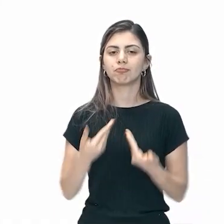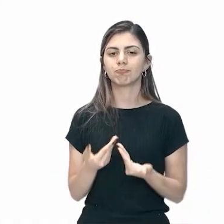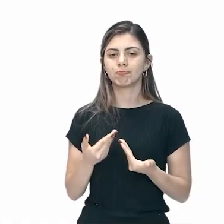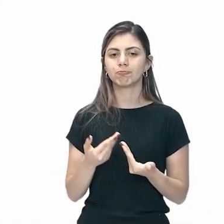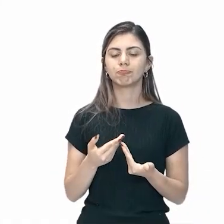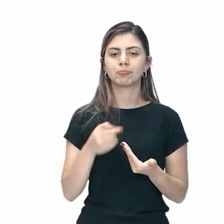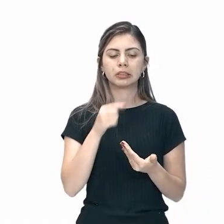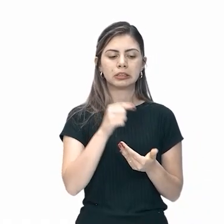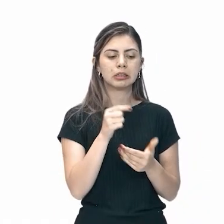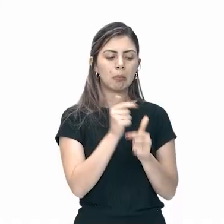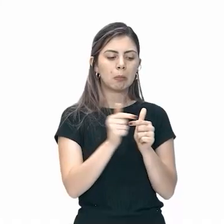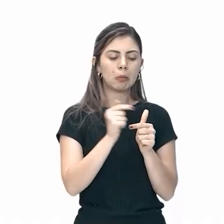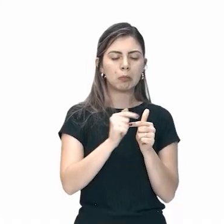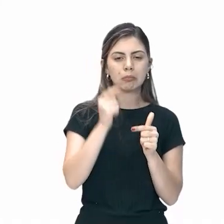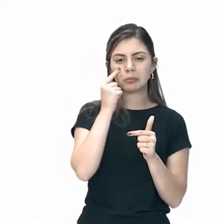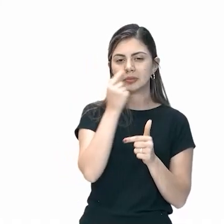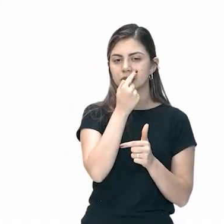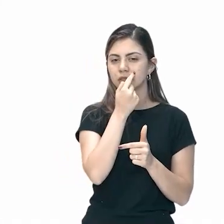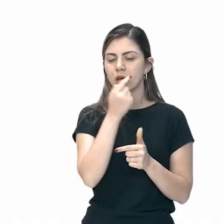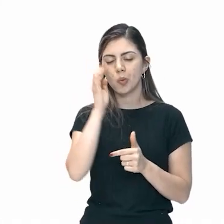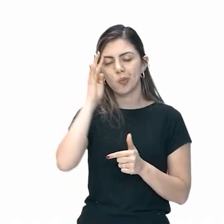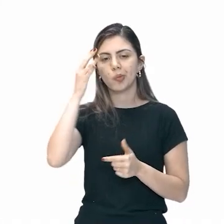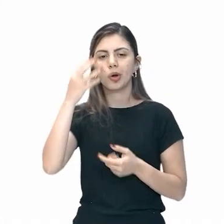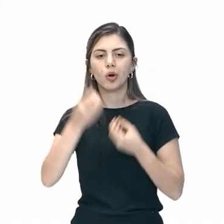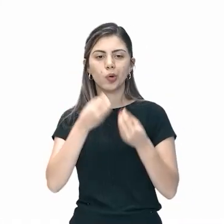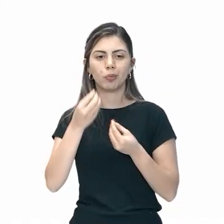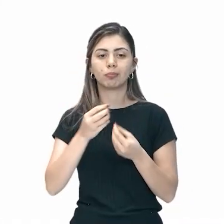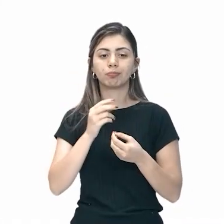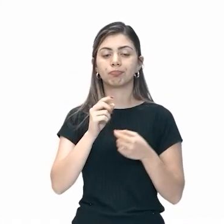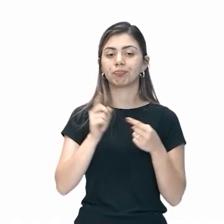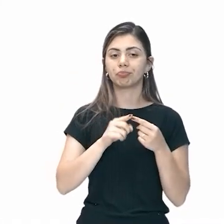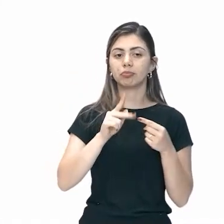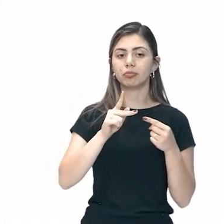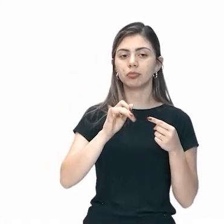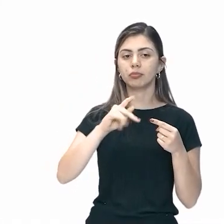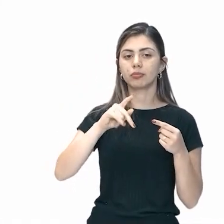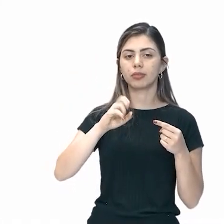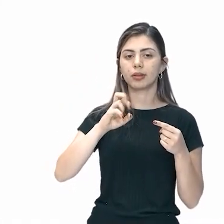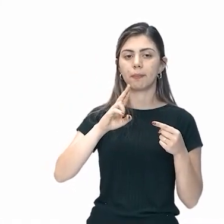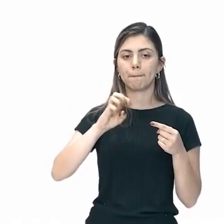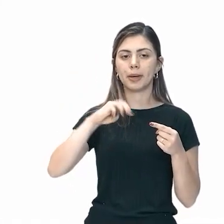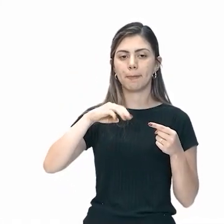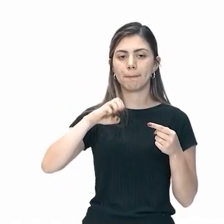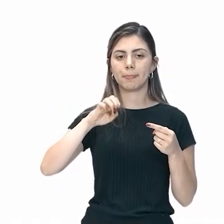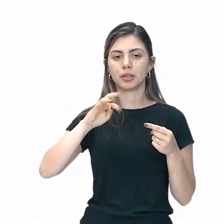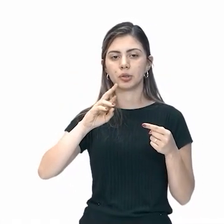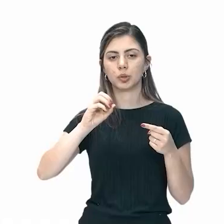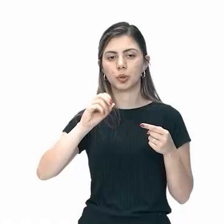dos defeitos de visão são o seguinte. Hipermetropia. A gente vai utilizar